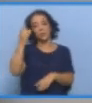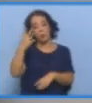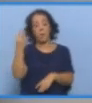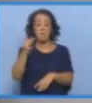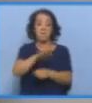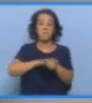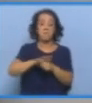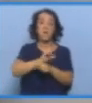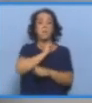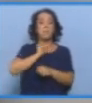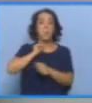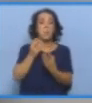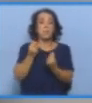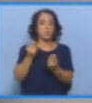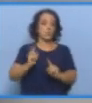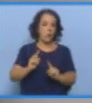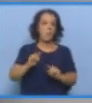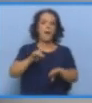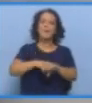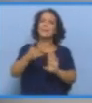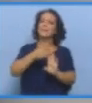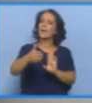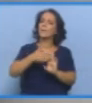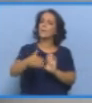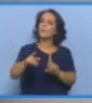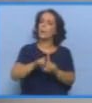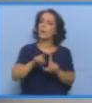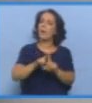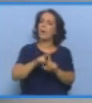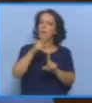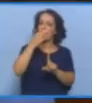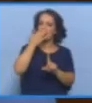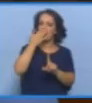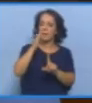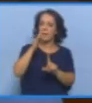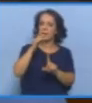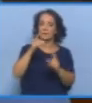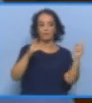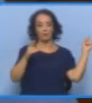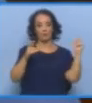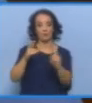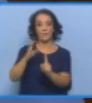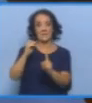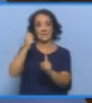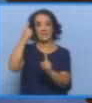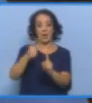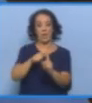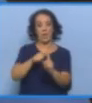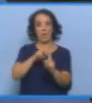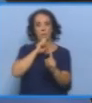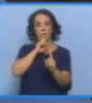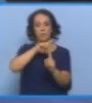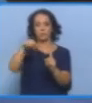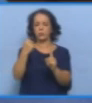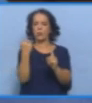ordenações, né? Como é que era a Igreja Católica, marcada por esse sinal de oposição ao bispo quando ele chegou à Sé. O